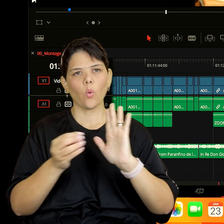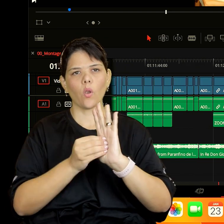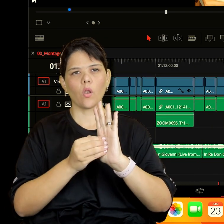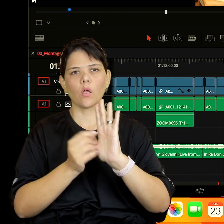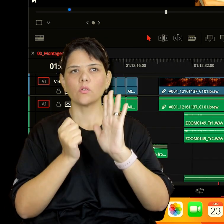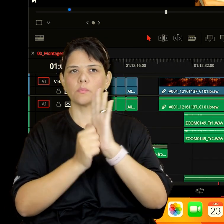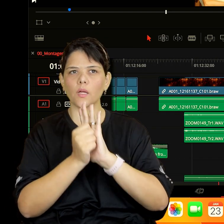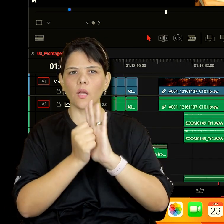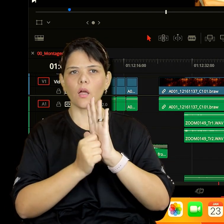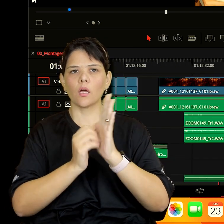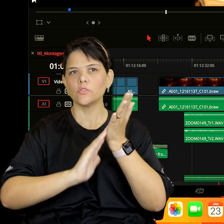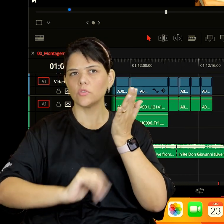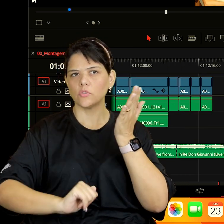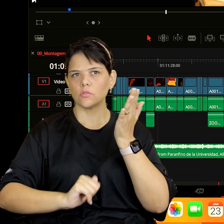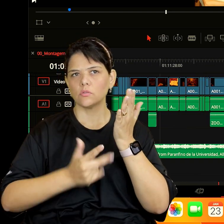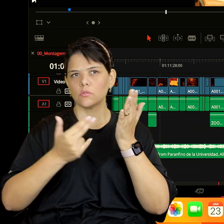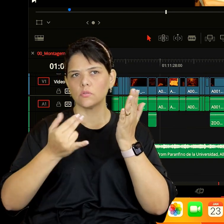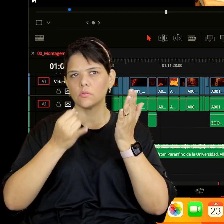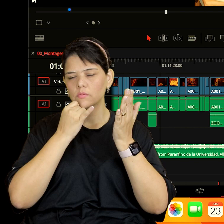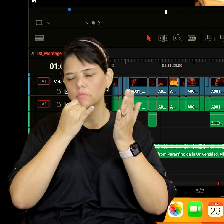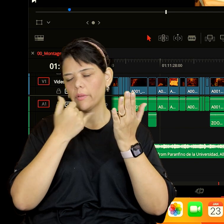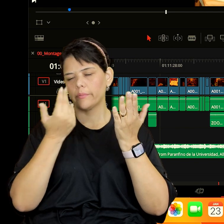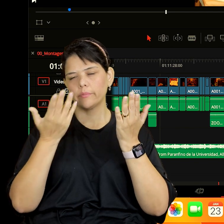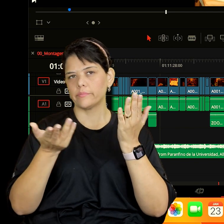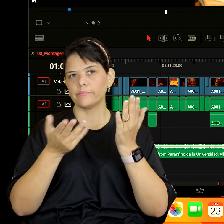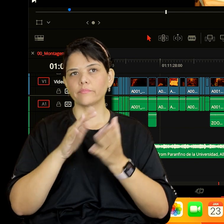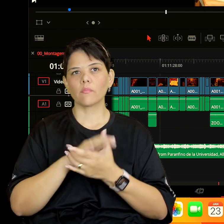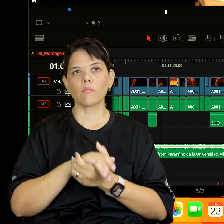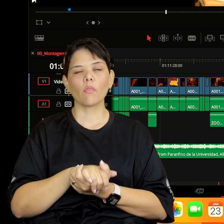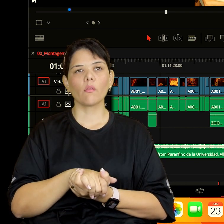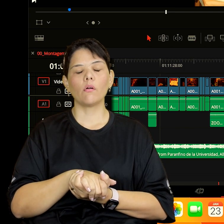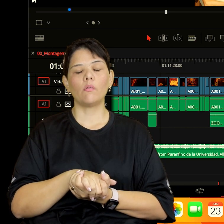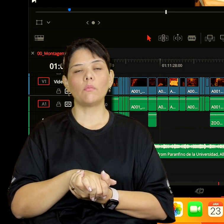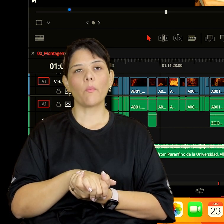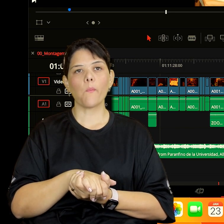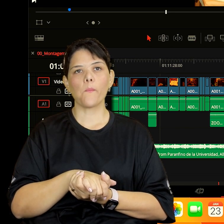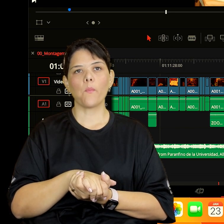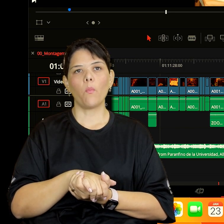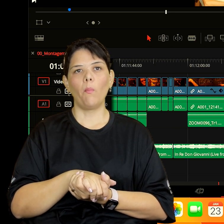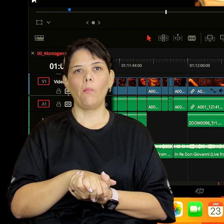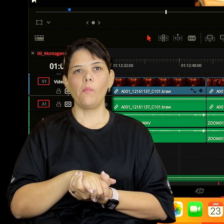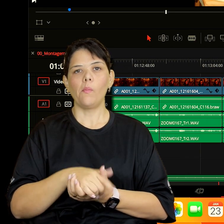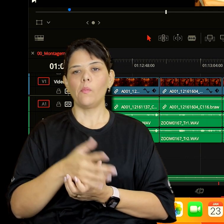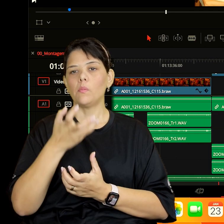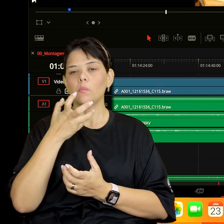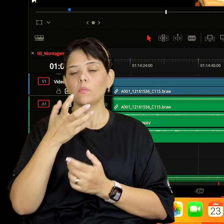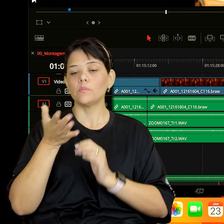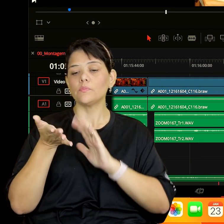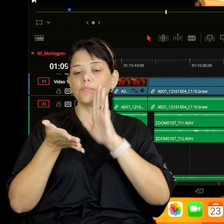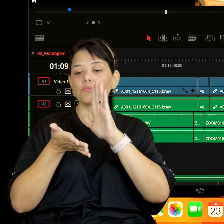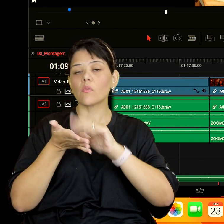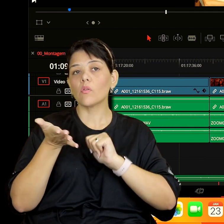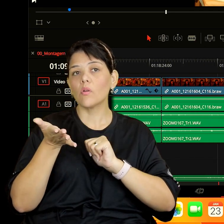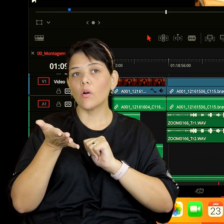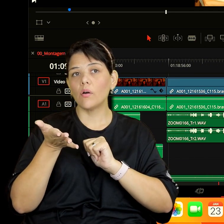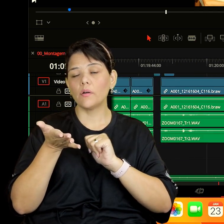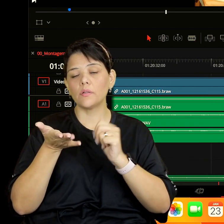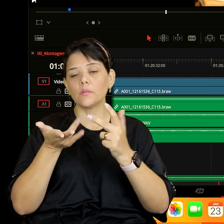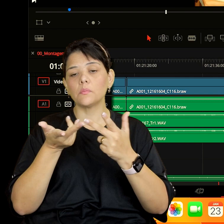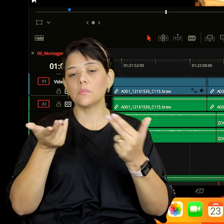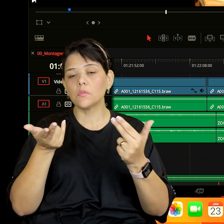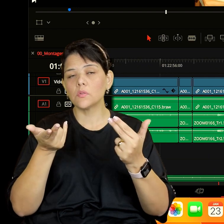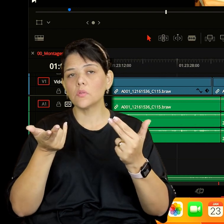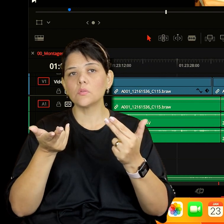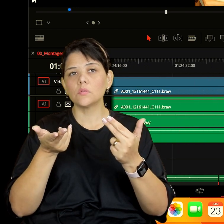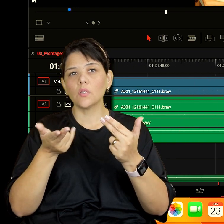a gente tem um plano que aparece um tripé aqui embaixo. Quero tirar o tripé? Tem vezes que é extremamente